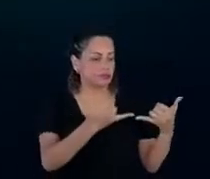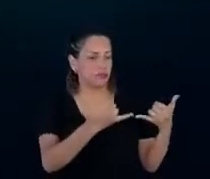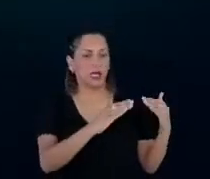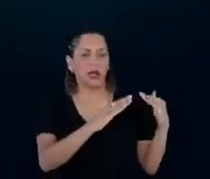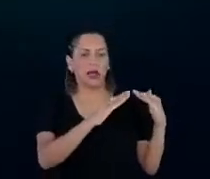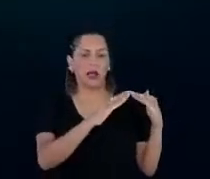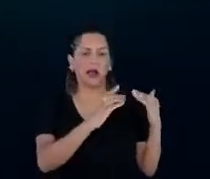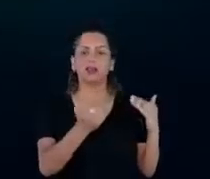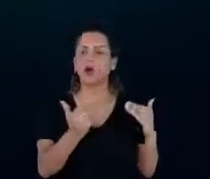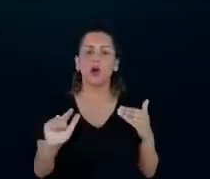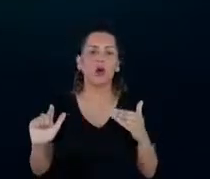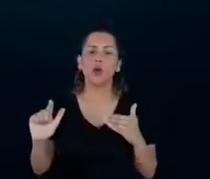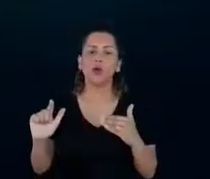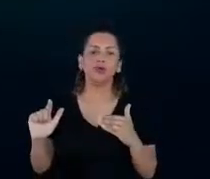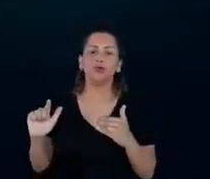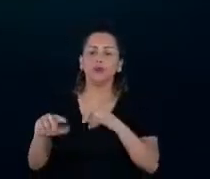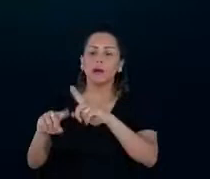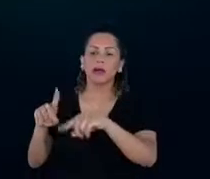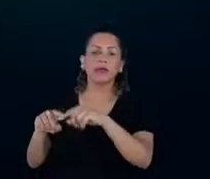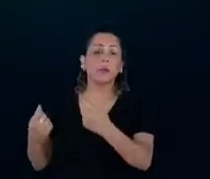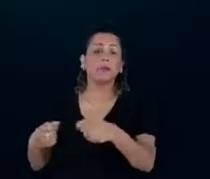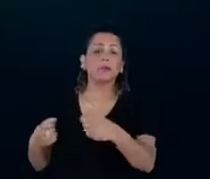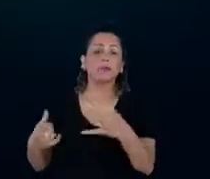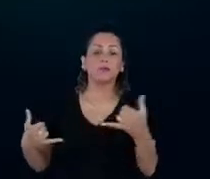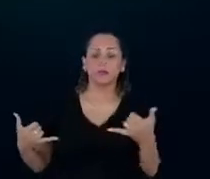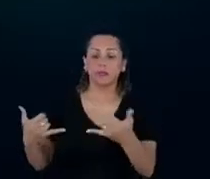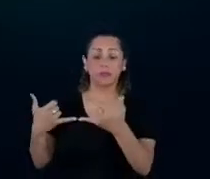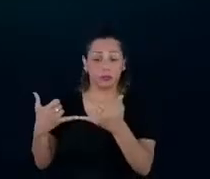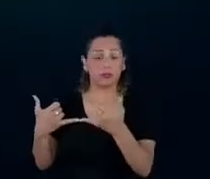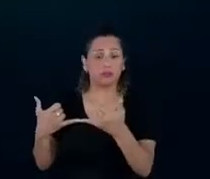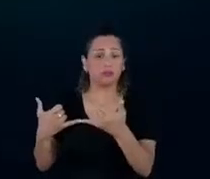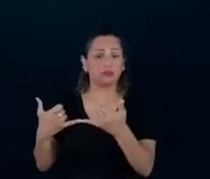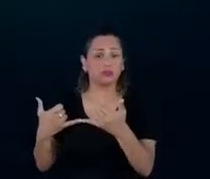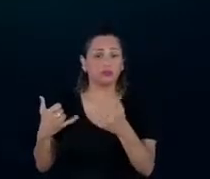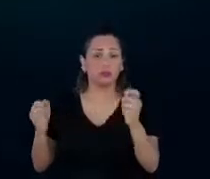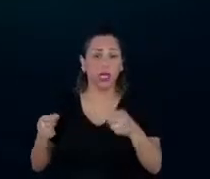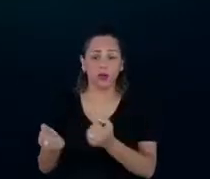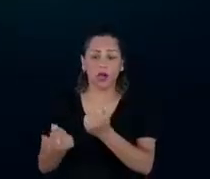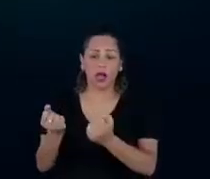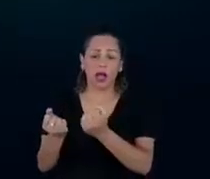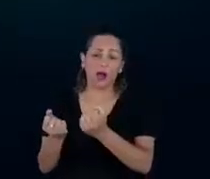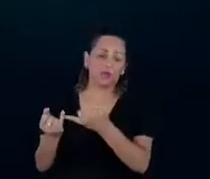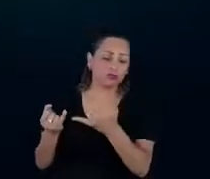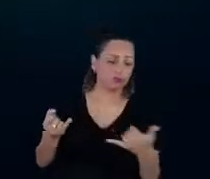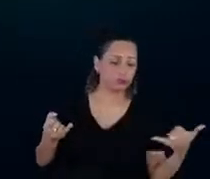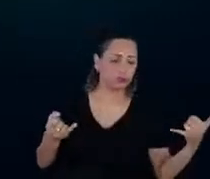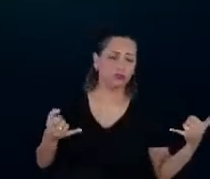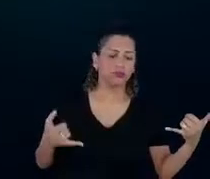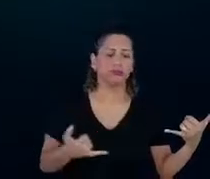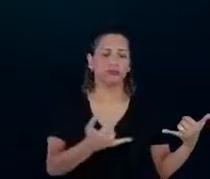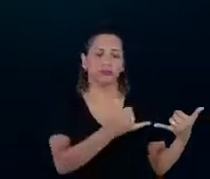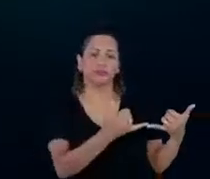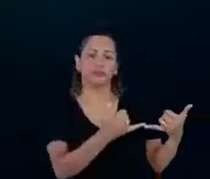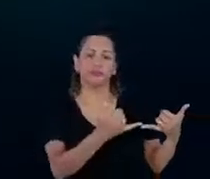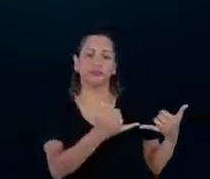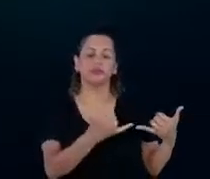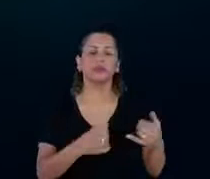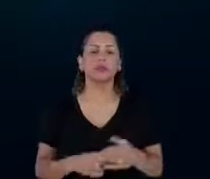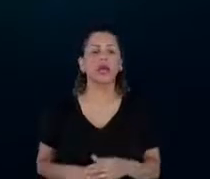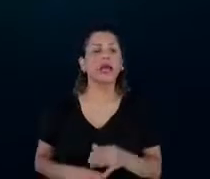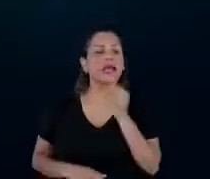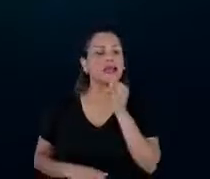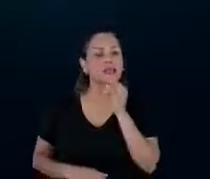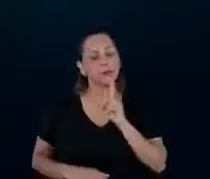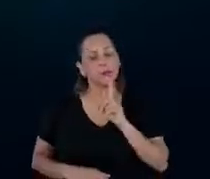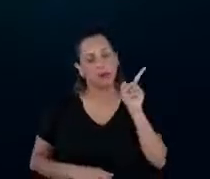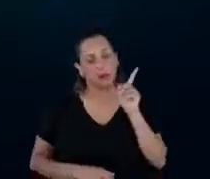qualquer tipo de uso que precise da energia elétrica. Um exemplo que a gente tem no Japão, o nosso centro de